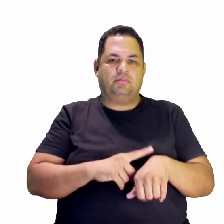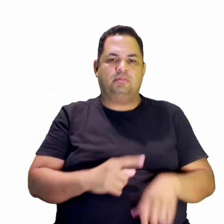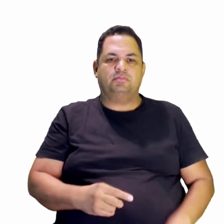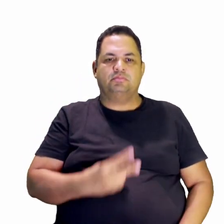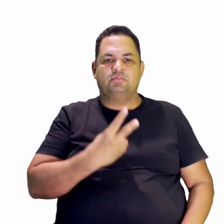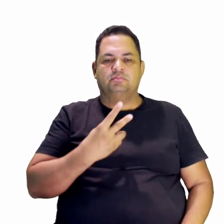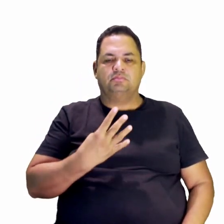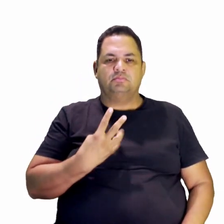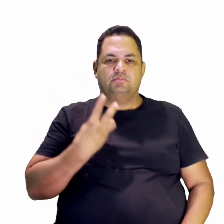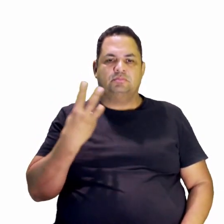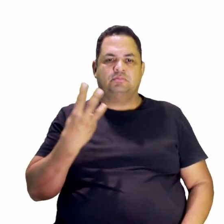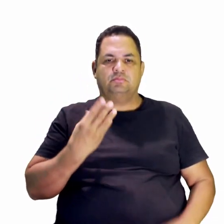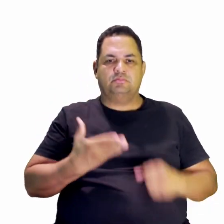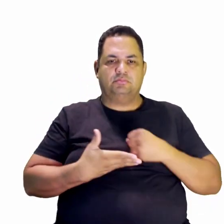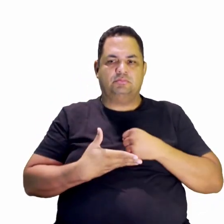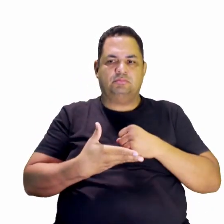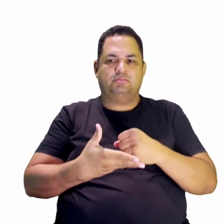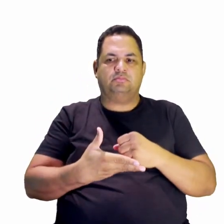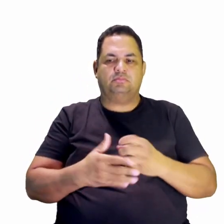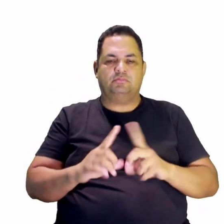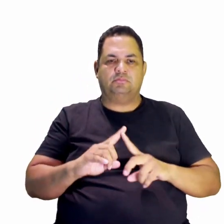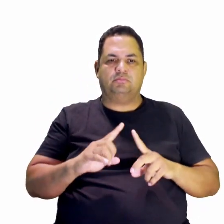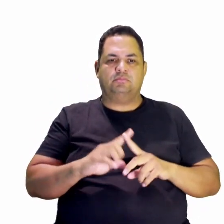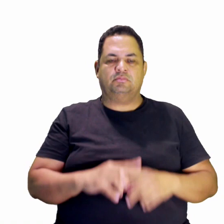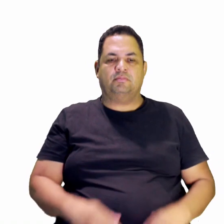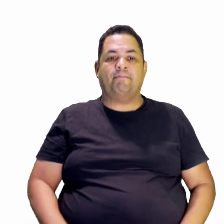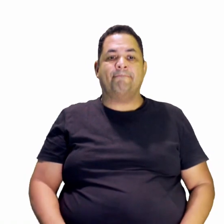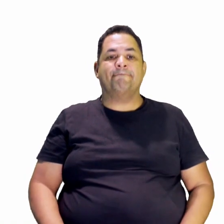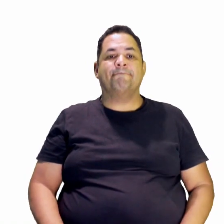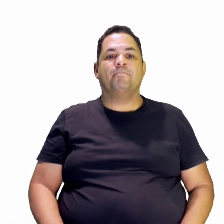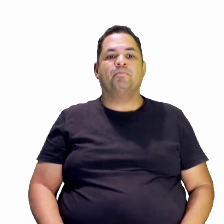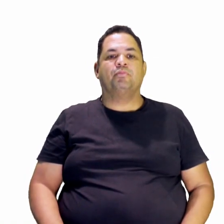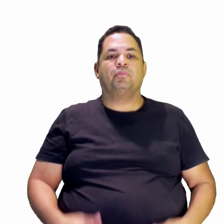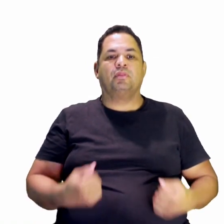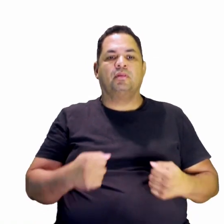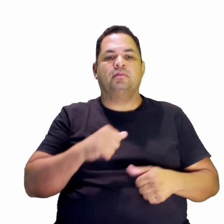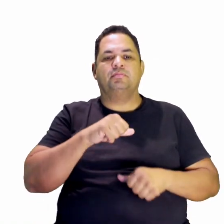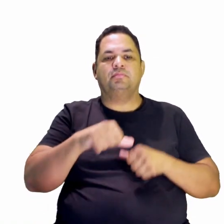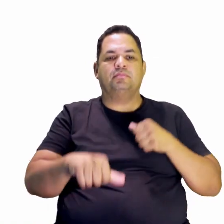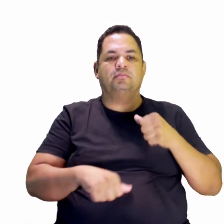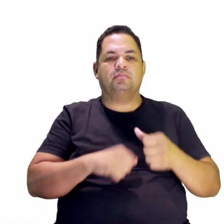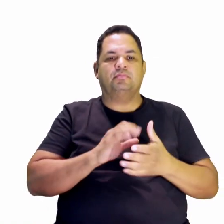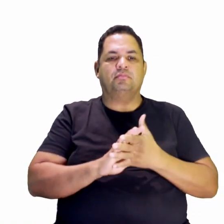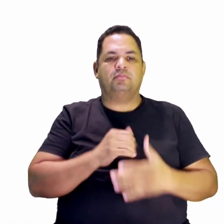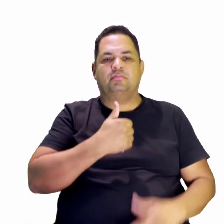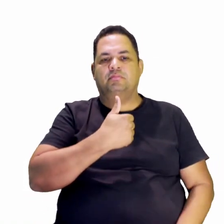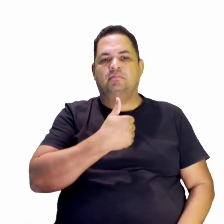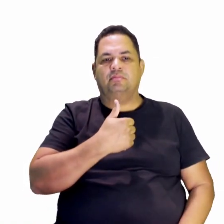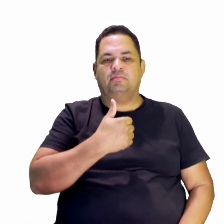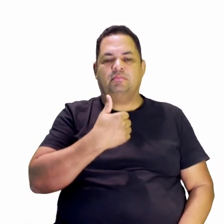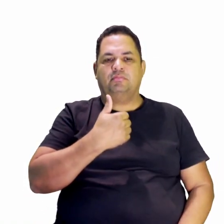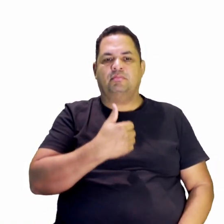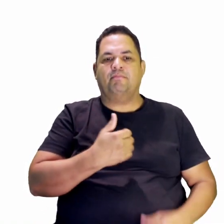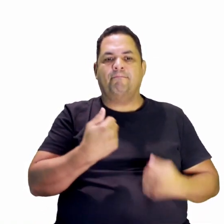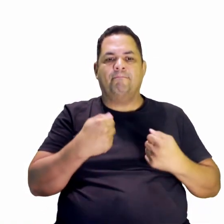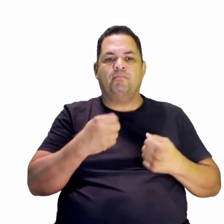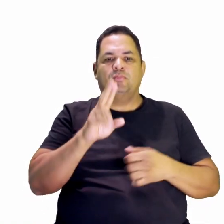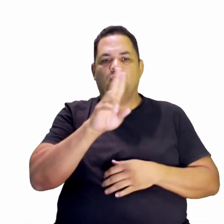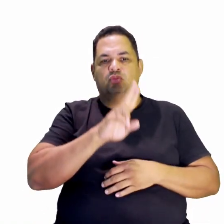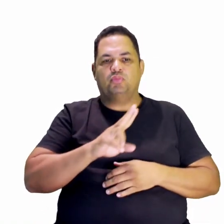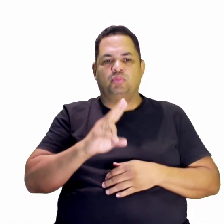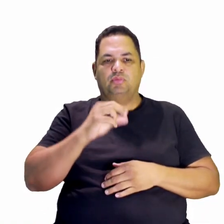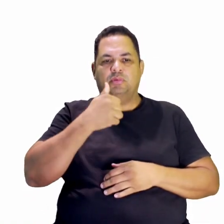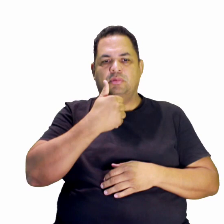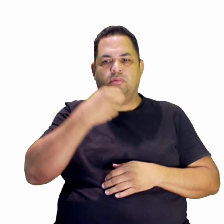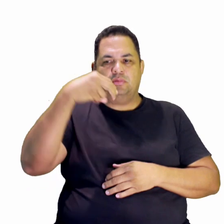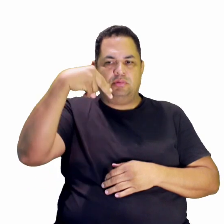3 básicas, né? Só que quilograma metro por segundo ao quadrado nós podemos chamar de Newton. Nós podemos utilizar o